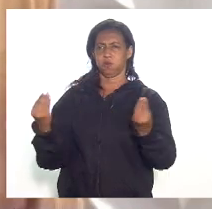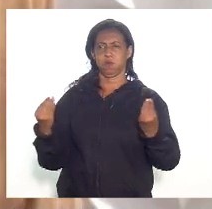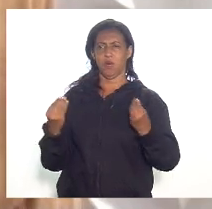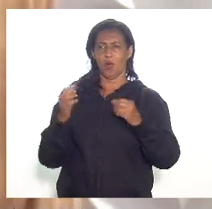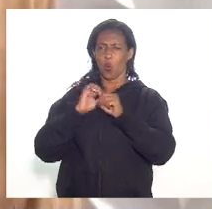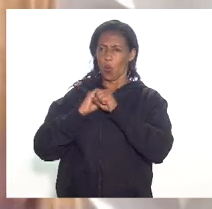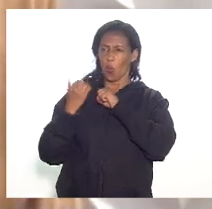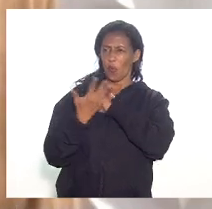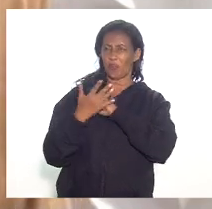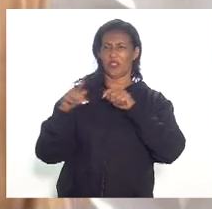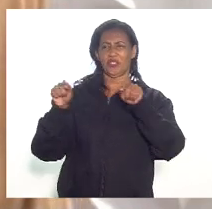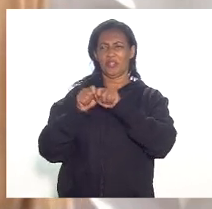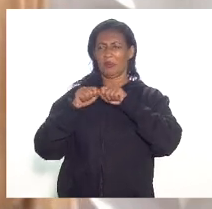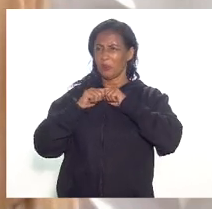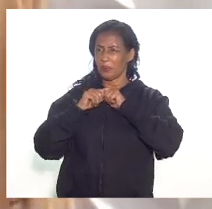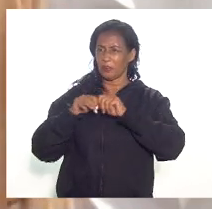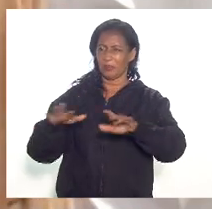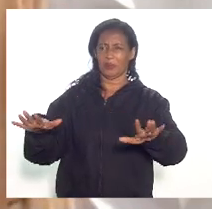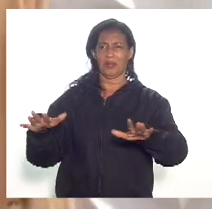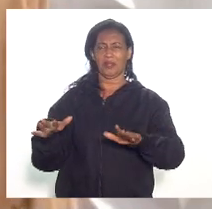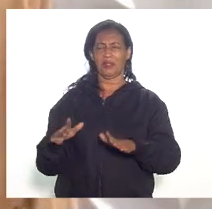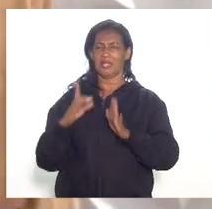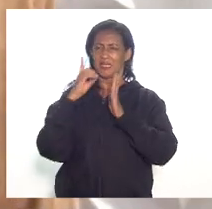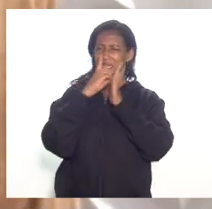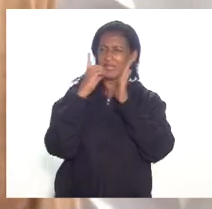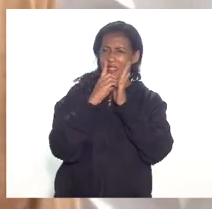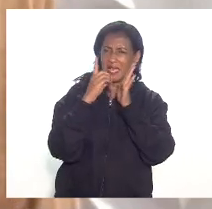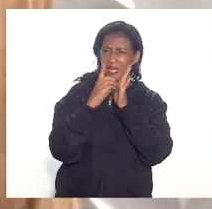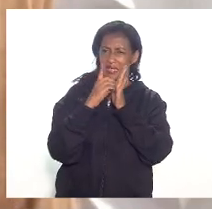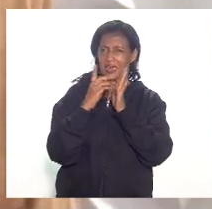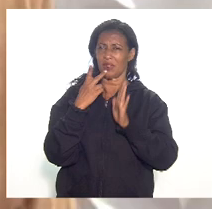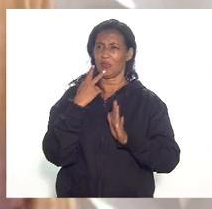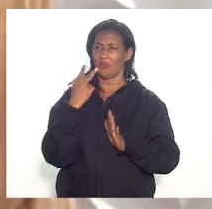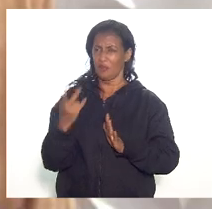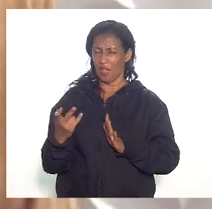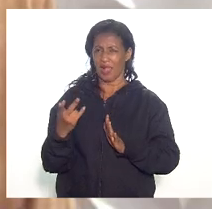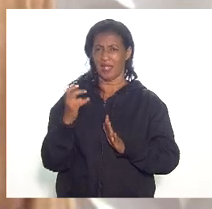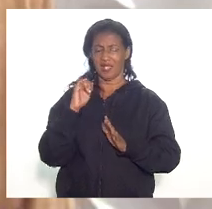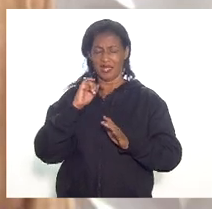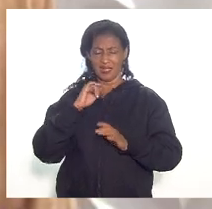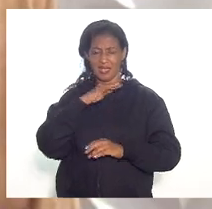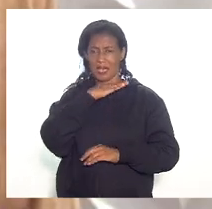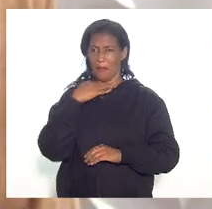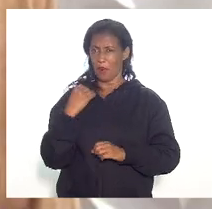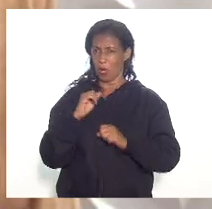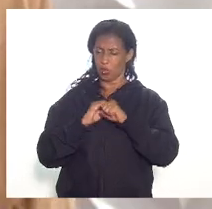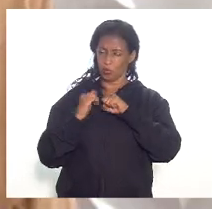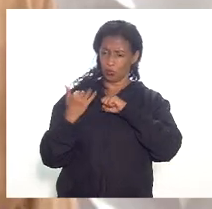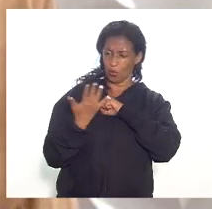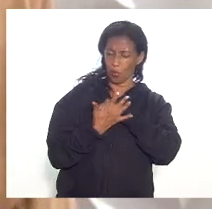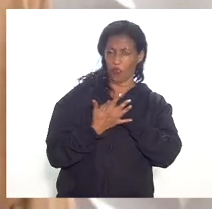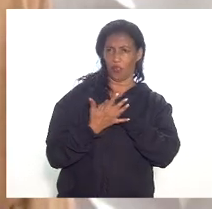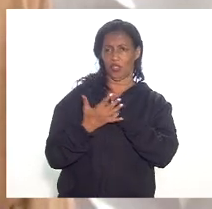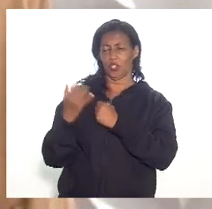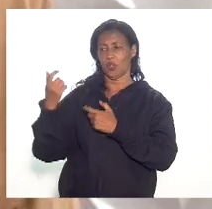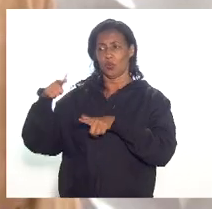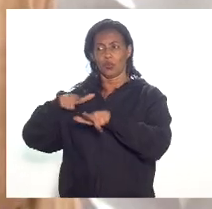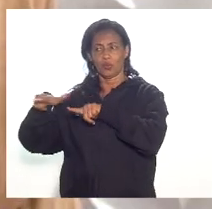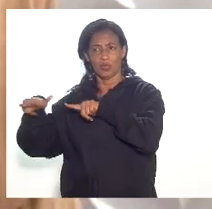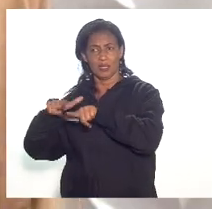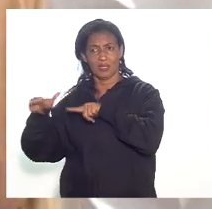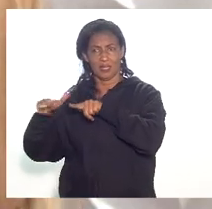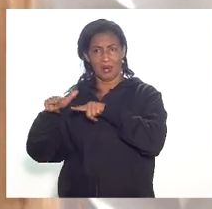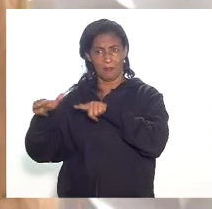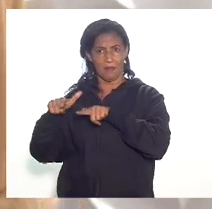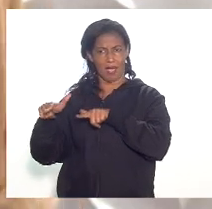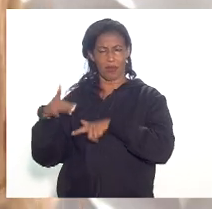de abril do ano passado esse decreto determina que a morte por covid seja por acidente de serviço e